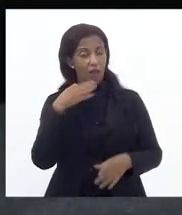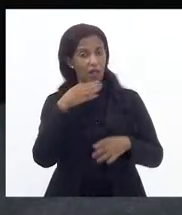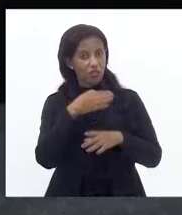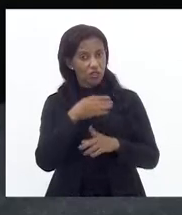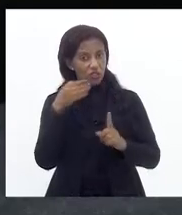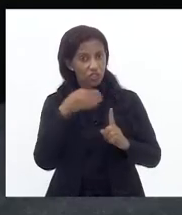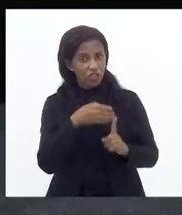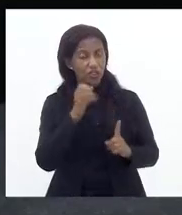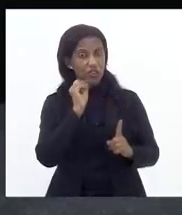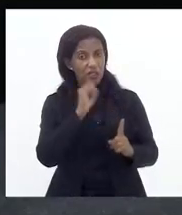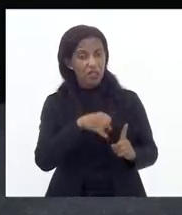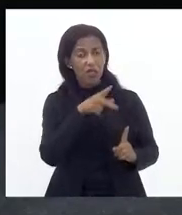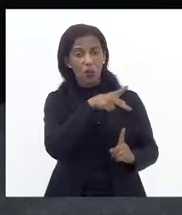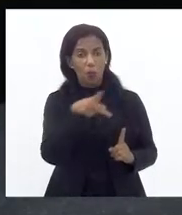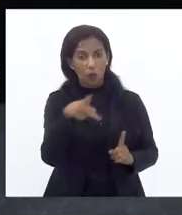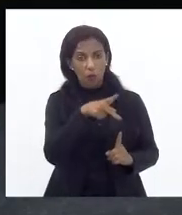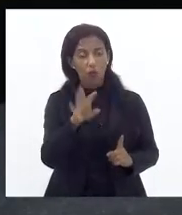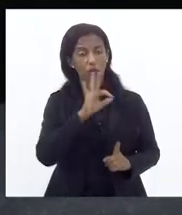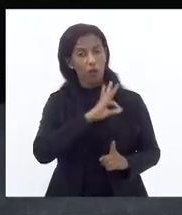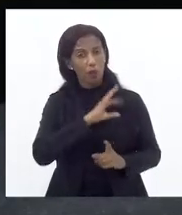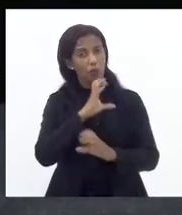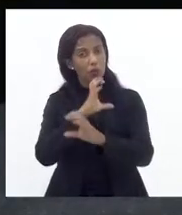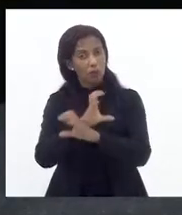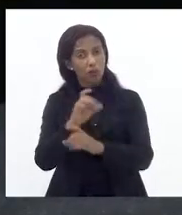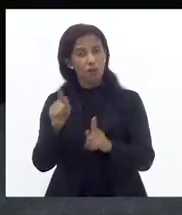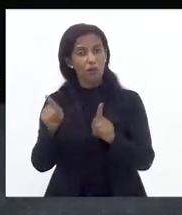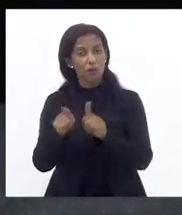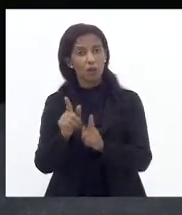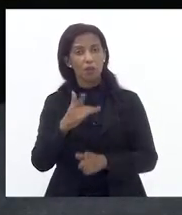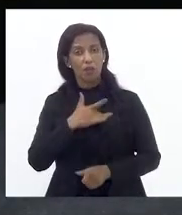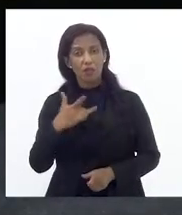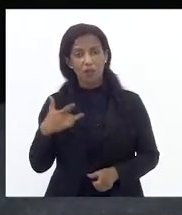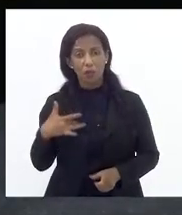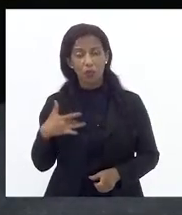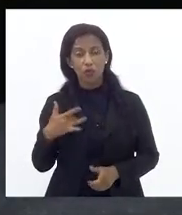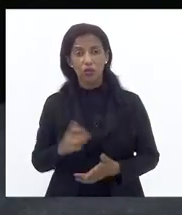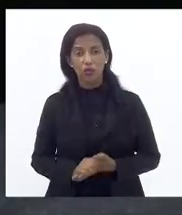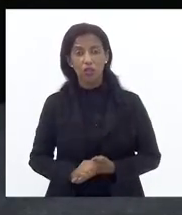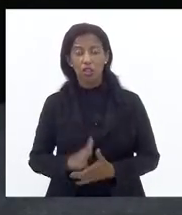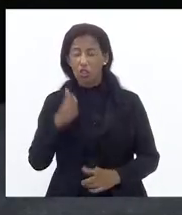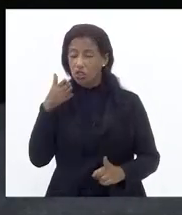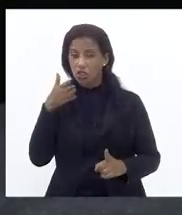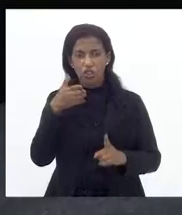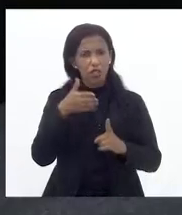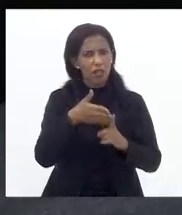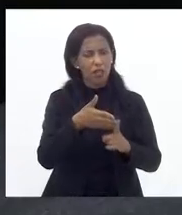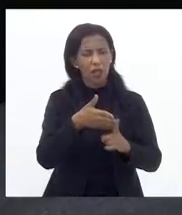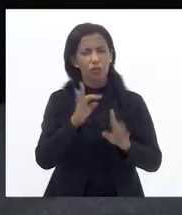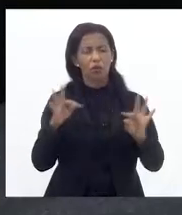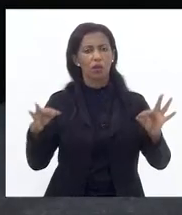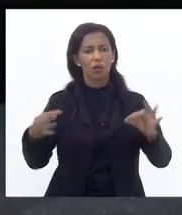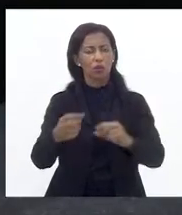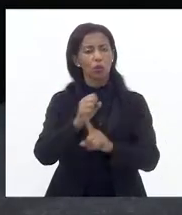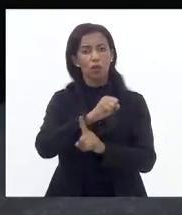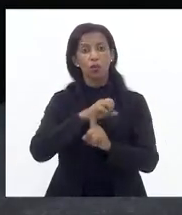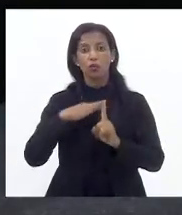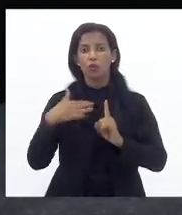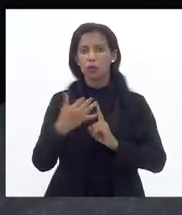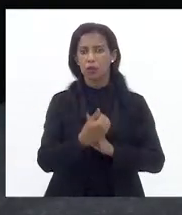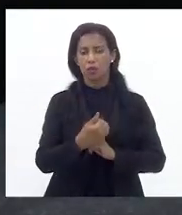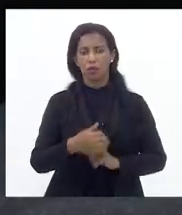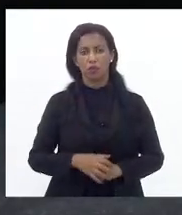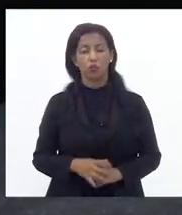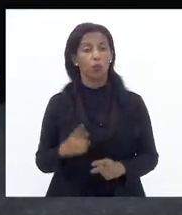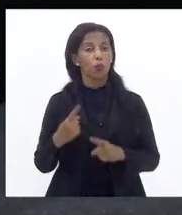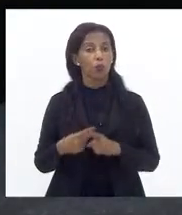ao professor e ao servidor da Saúde afetará diretamente a toda a sociedade